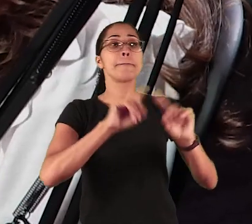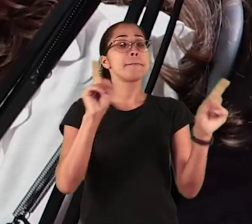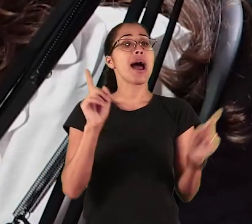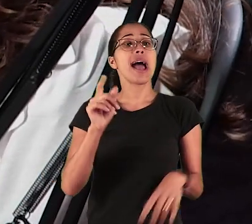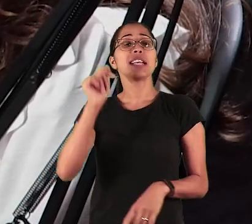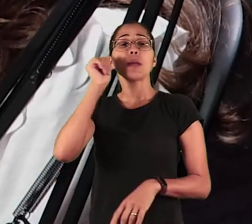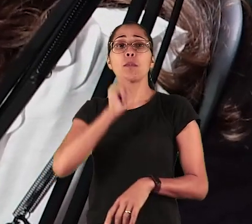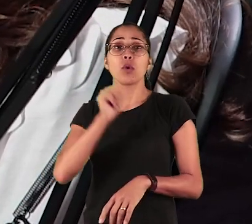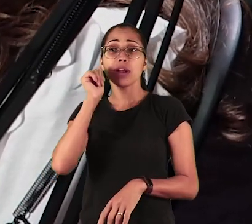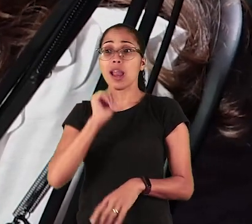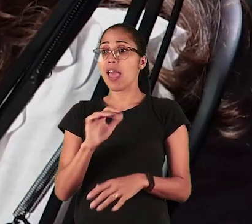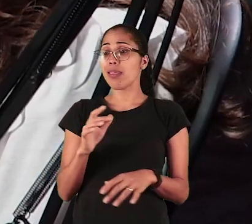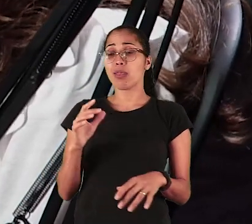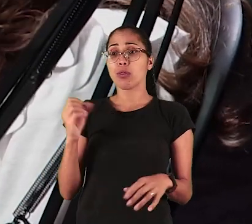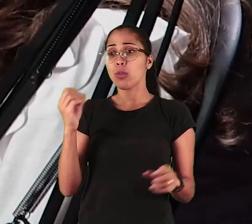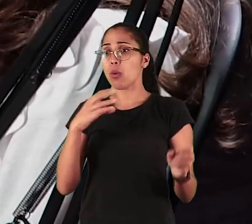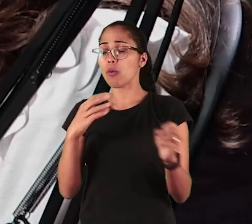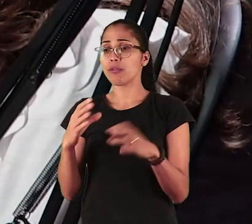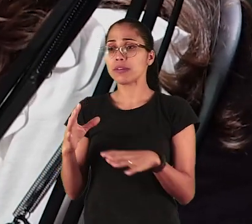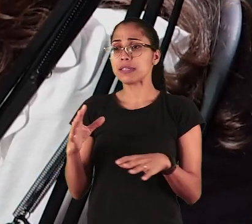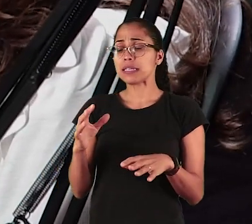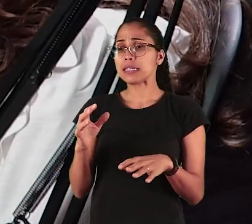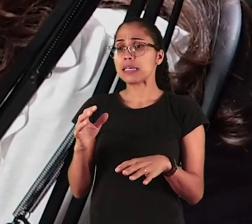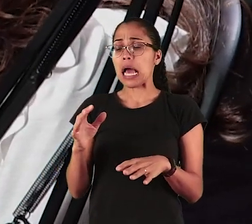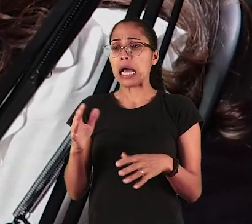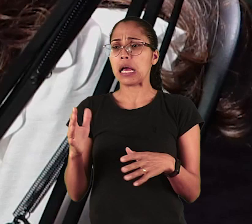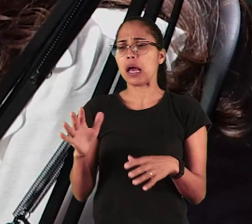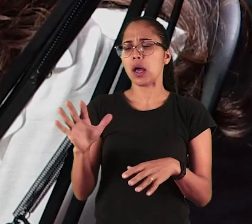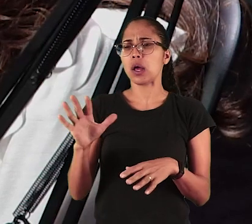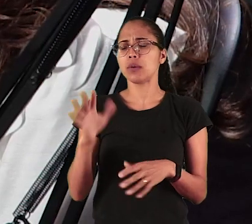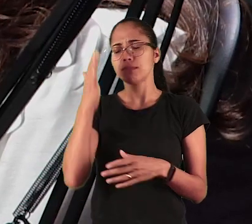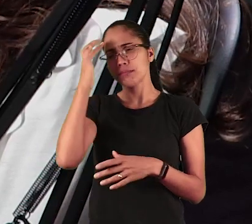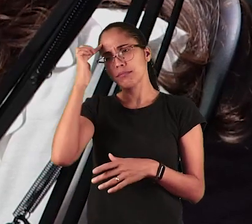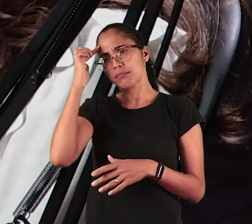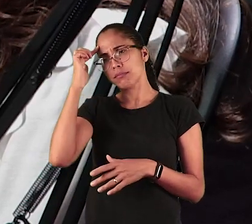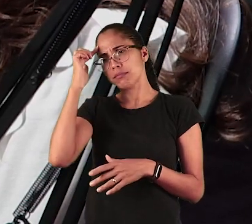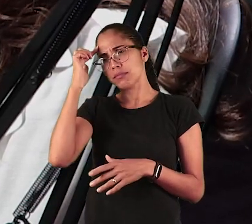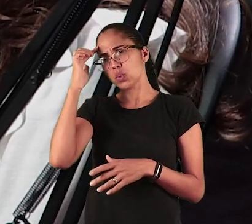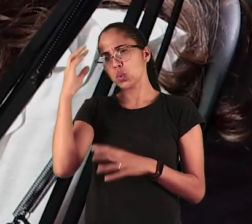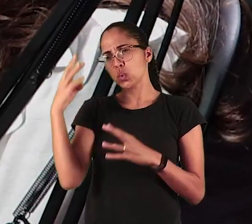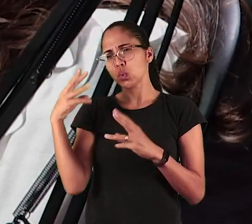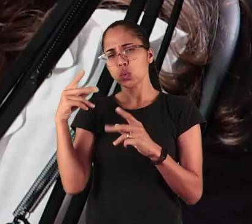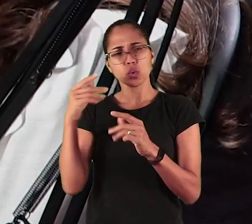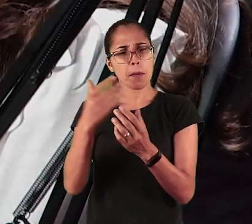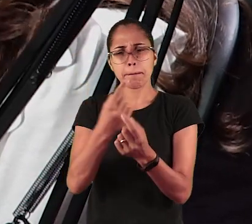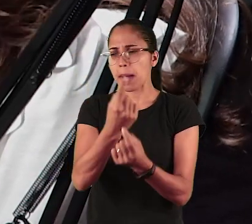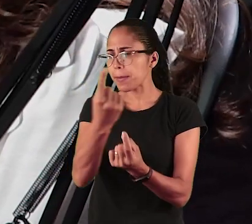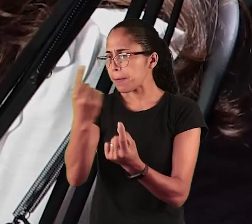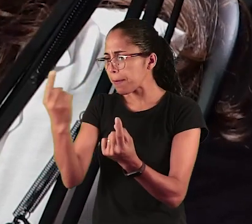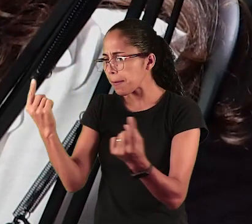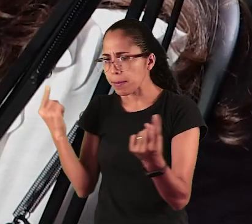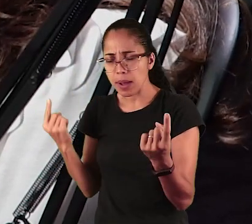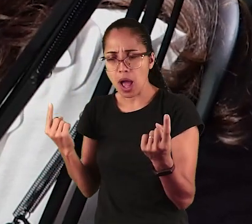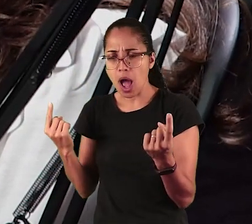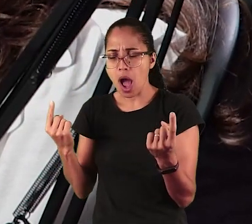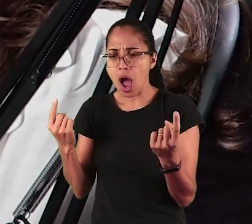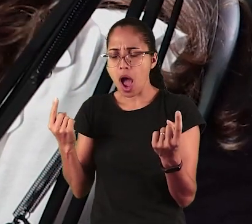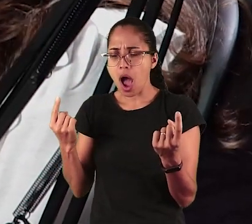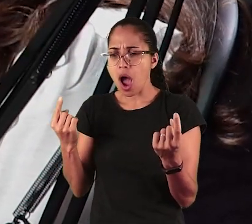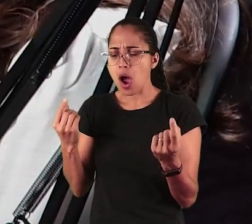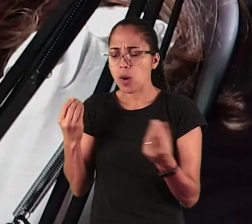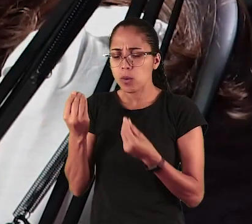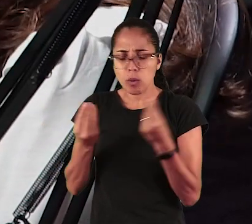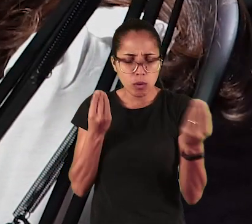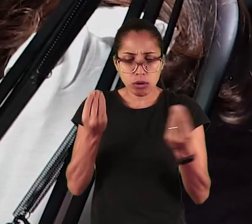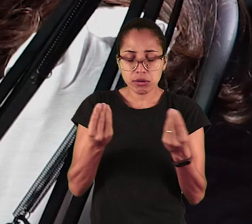a mulher tudo isso é novo então assim na hora que ela faz um move ela pensa tudo que tá ao redor dela e